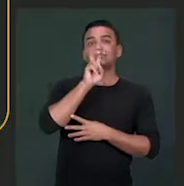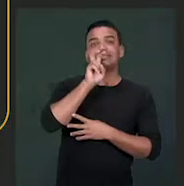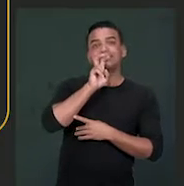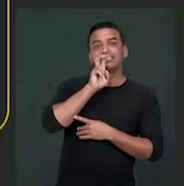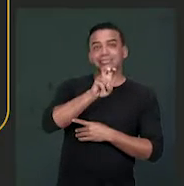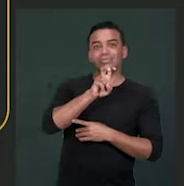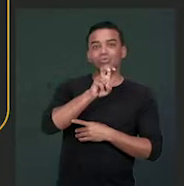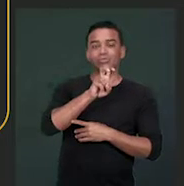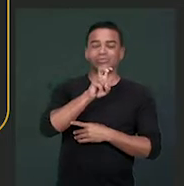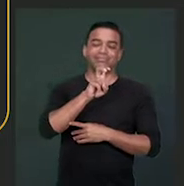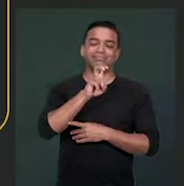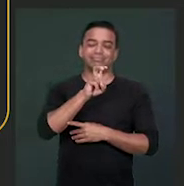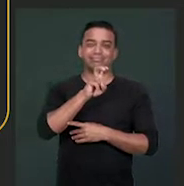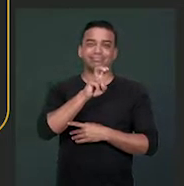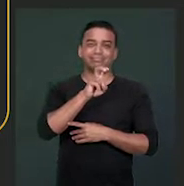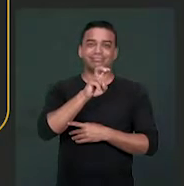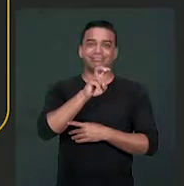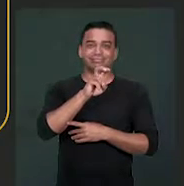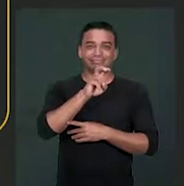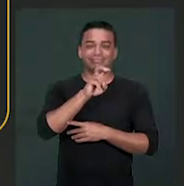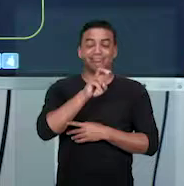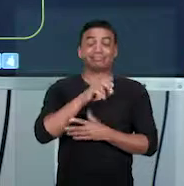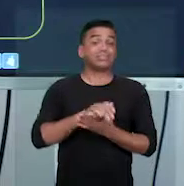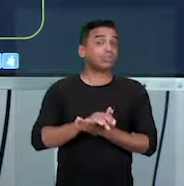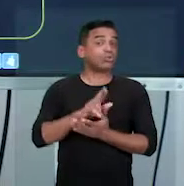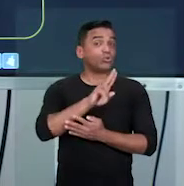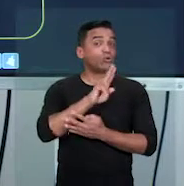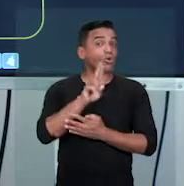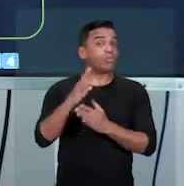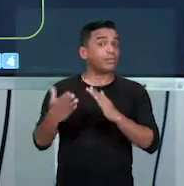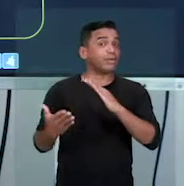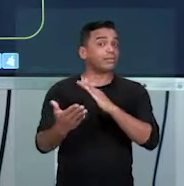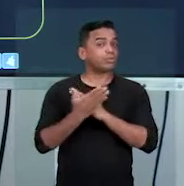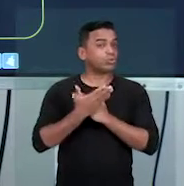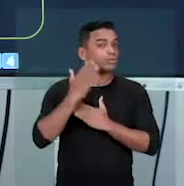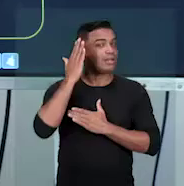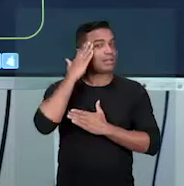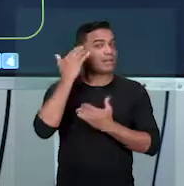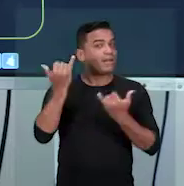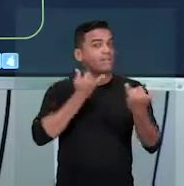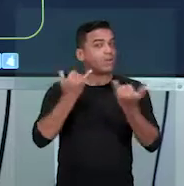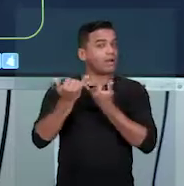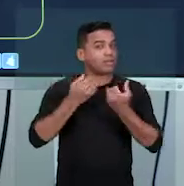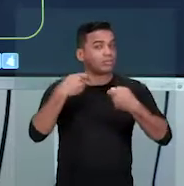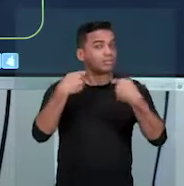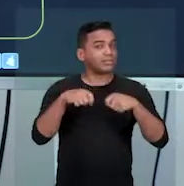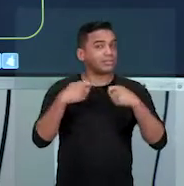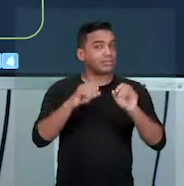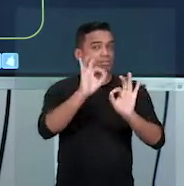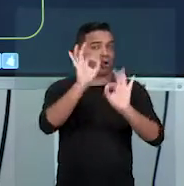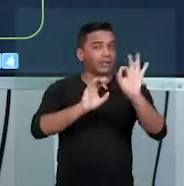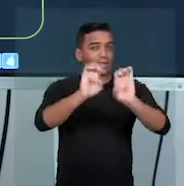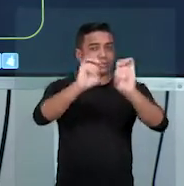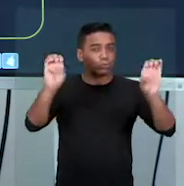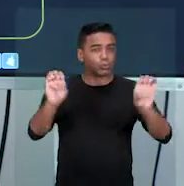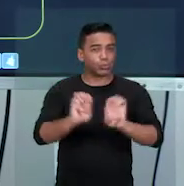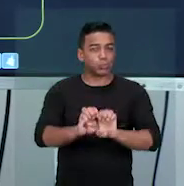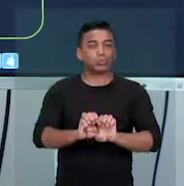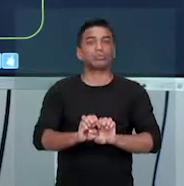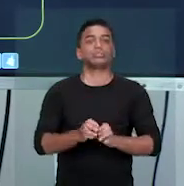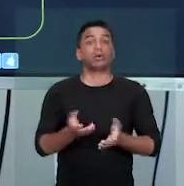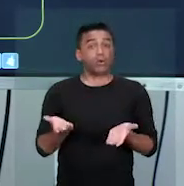5 carbonos. Então, observe que o nome já me dá um monte de informação. Agora, eu preciso fazer a